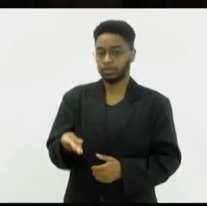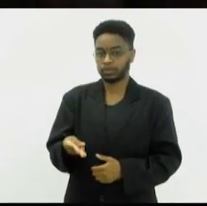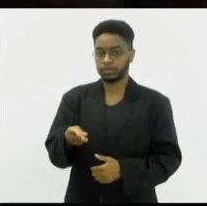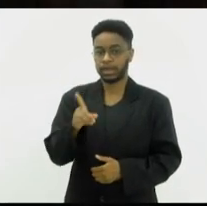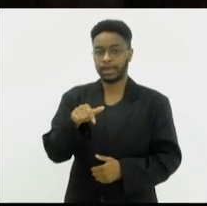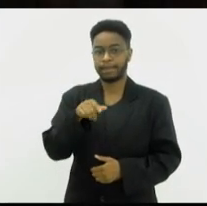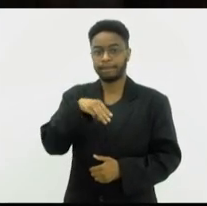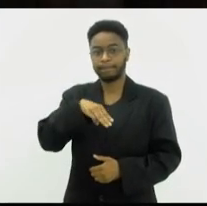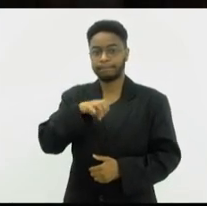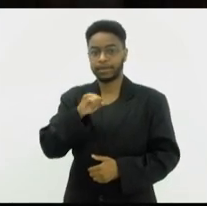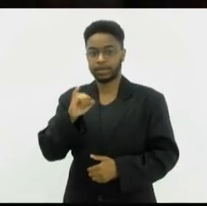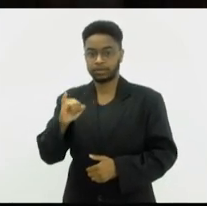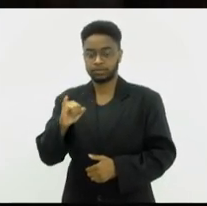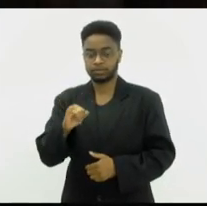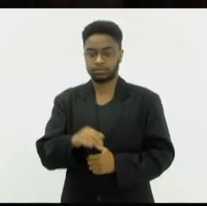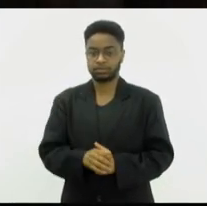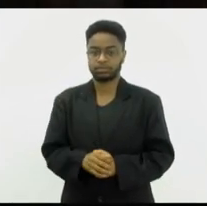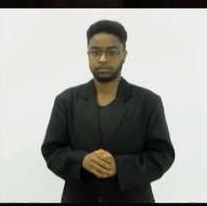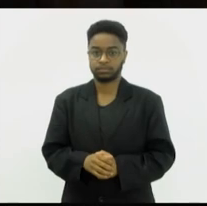MEI.